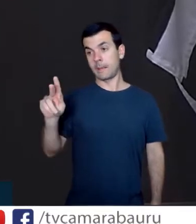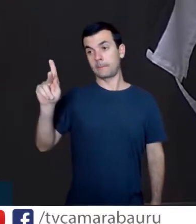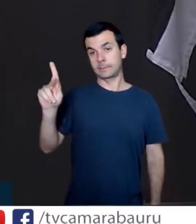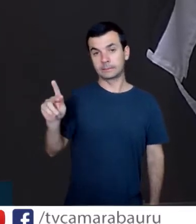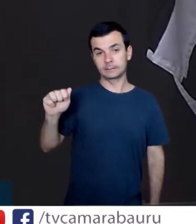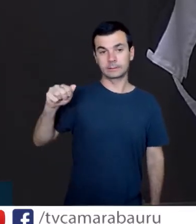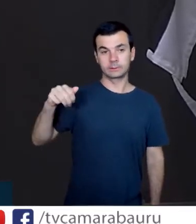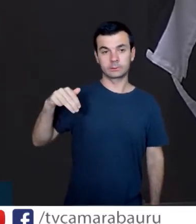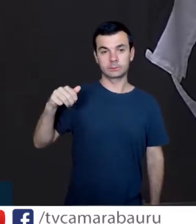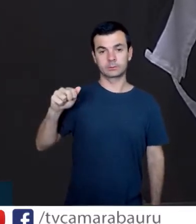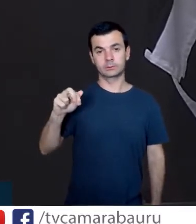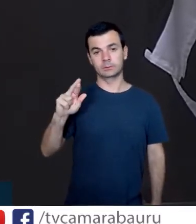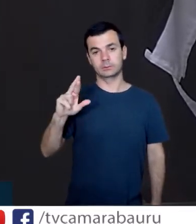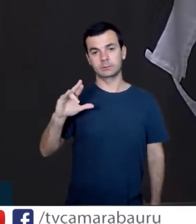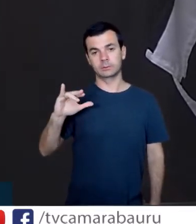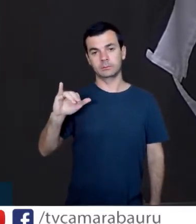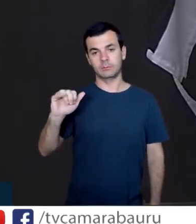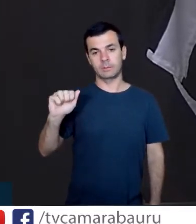colega